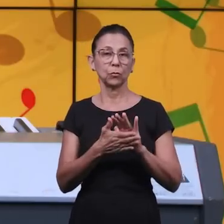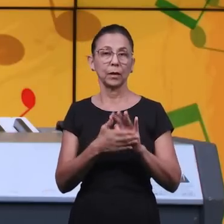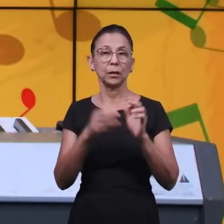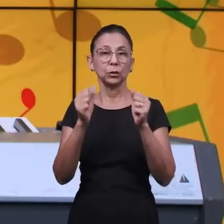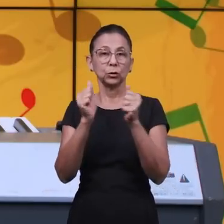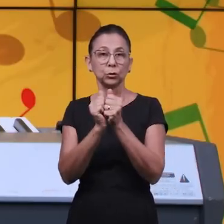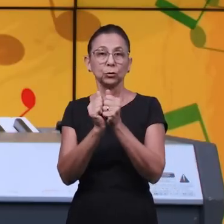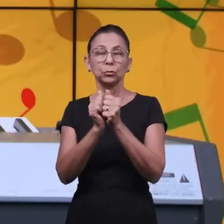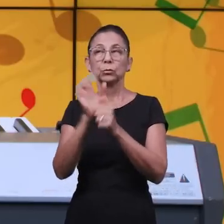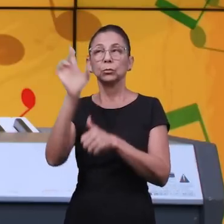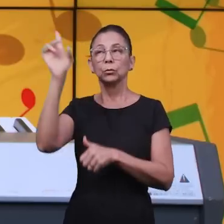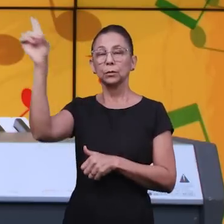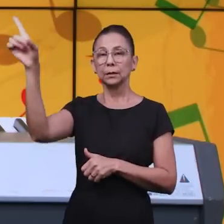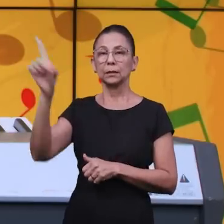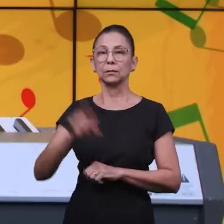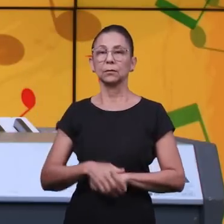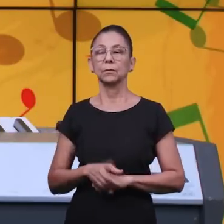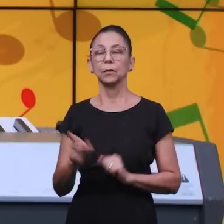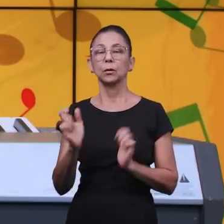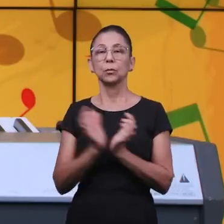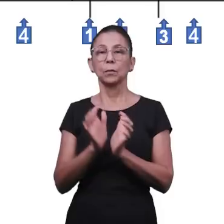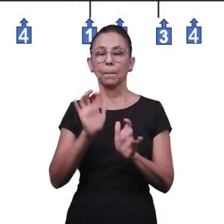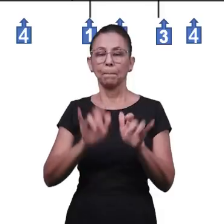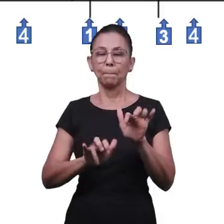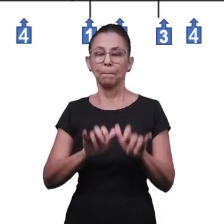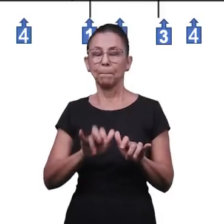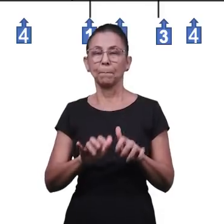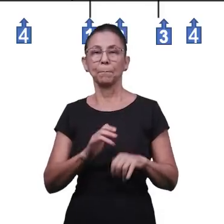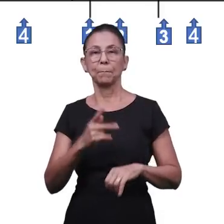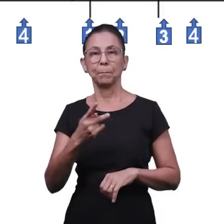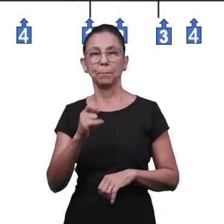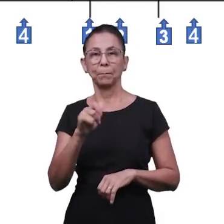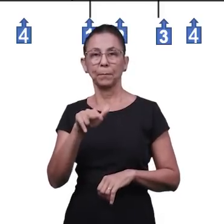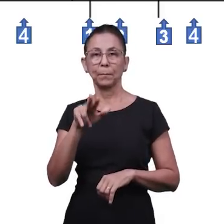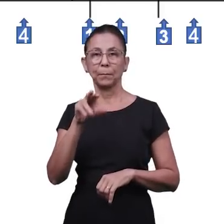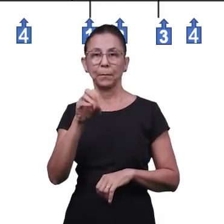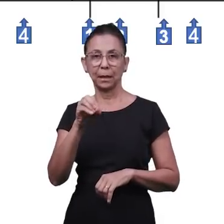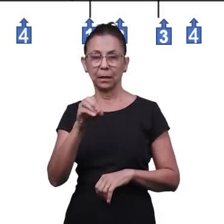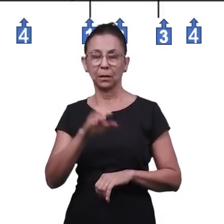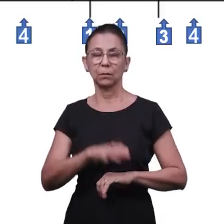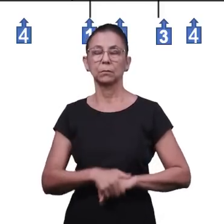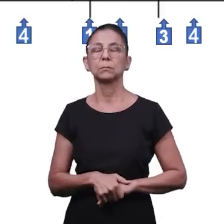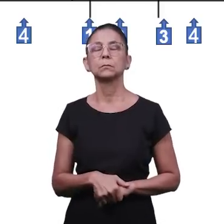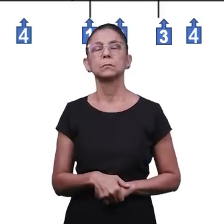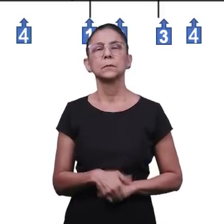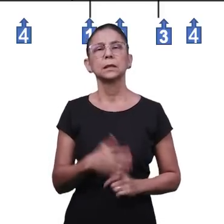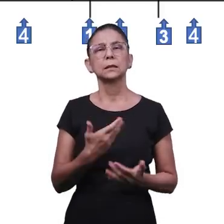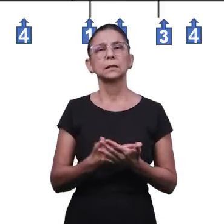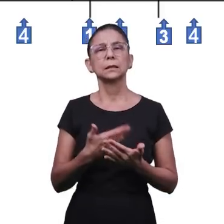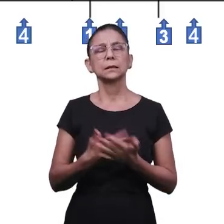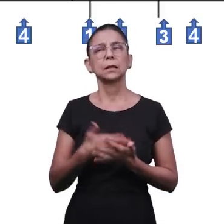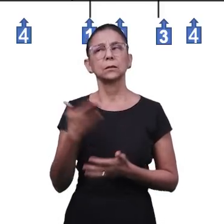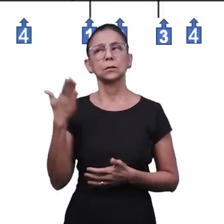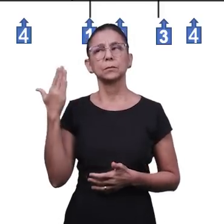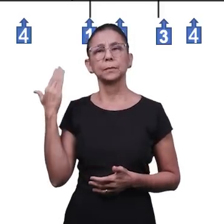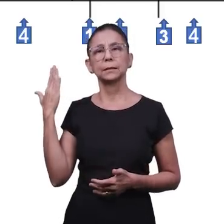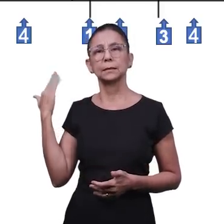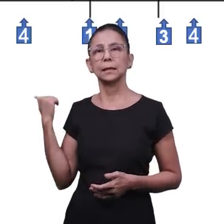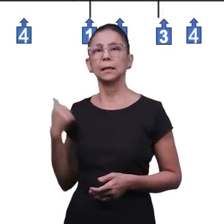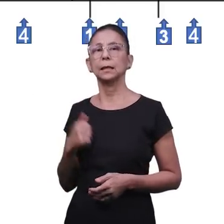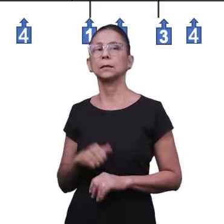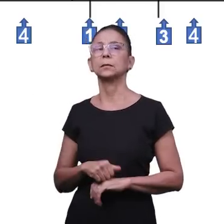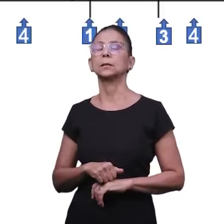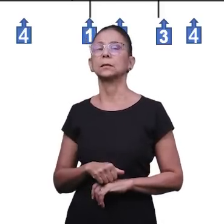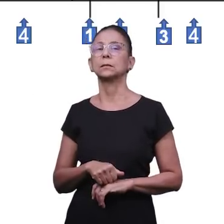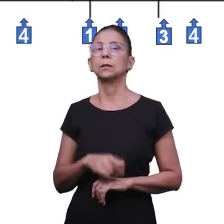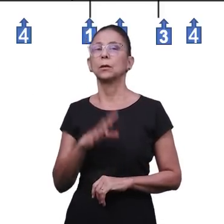os pianistas. Vamos lá? Nós já conhecemos das aulas anteriores o tom